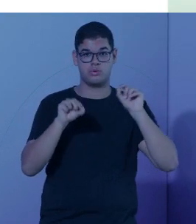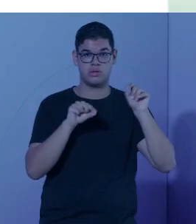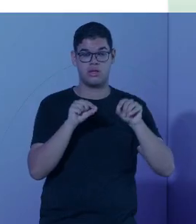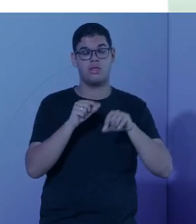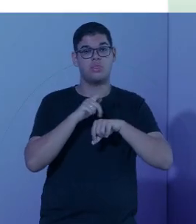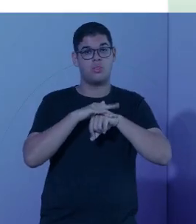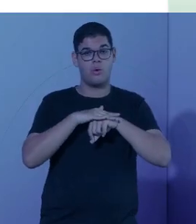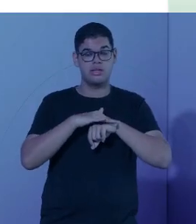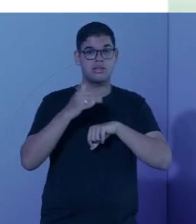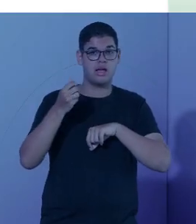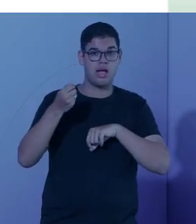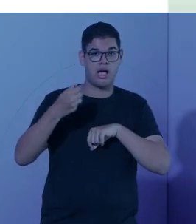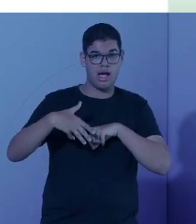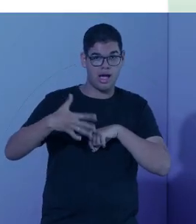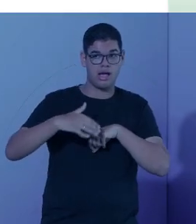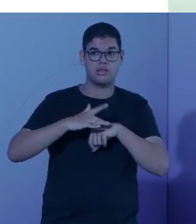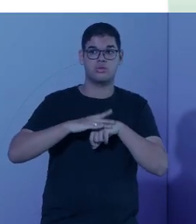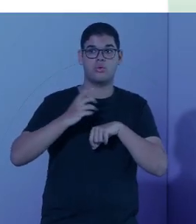90, isso dá